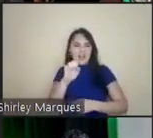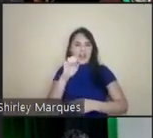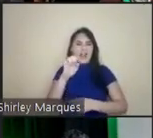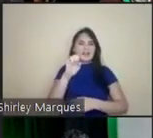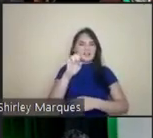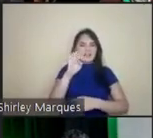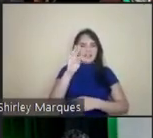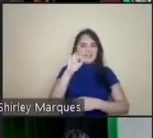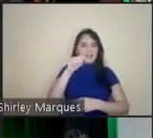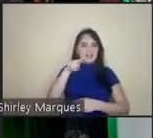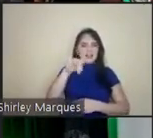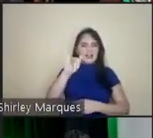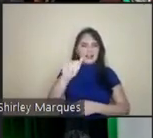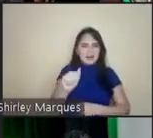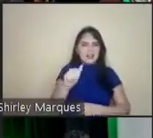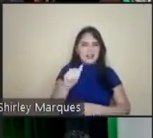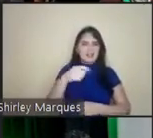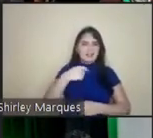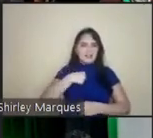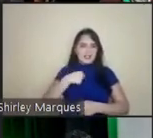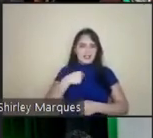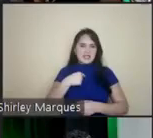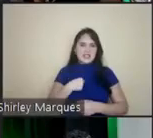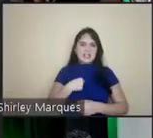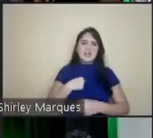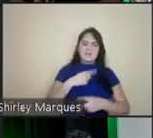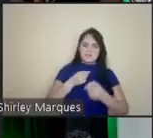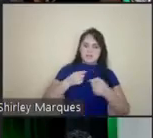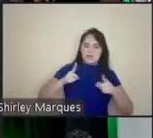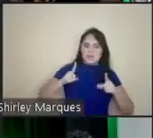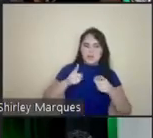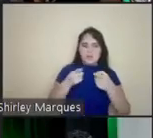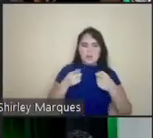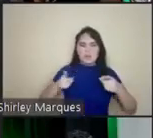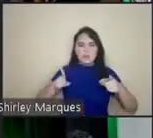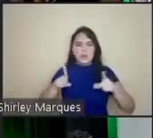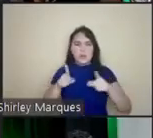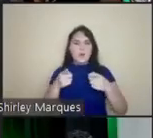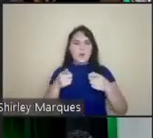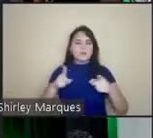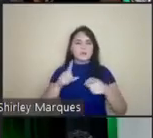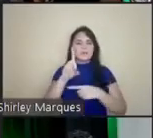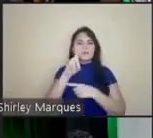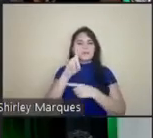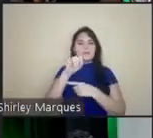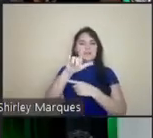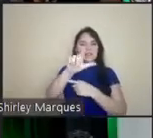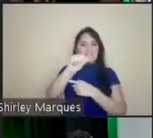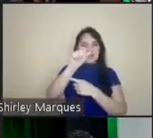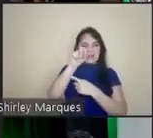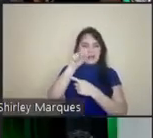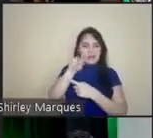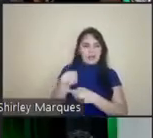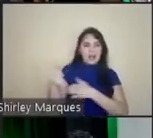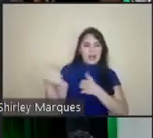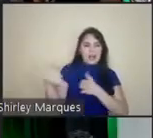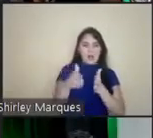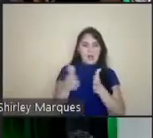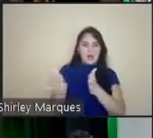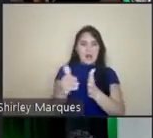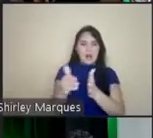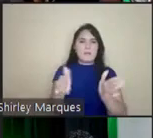diluí-me, diliando, exorcizando os sons de Tio Sam. Dylan era o caminho e eu não